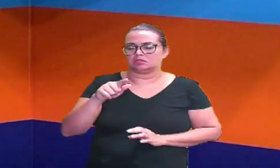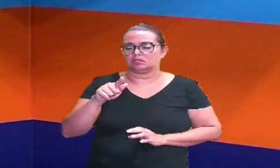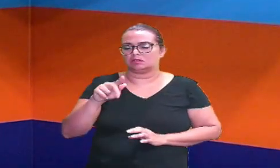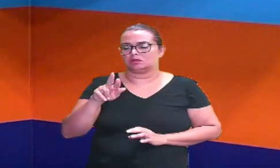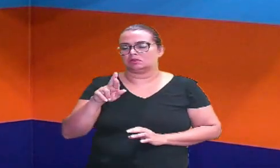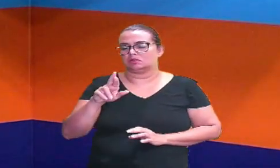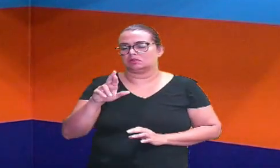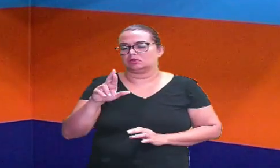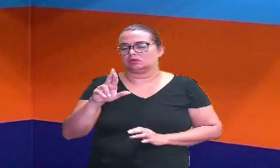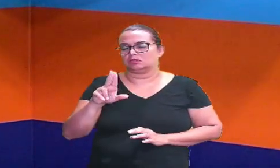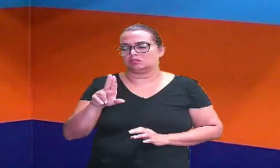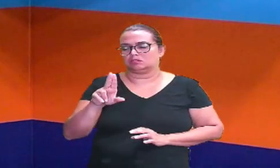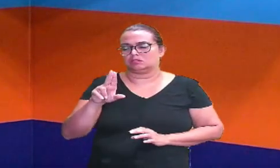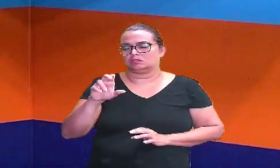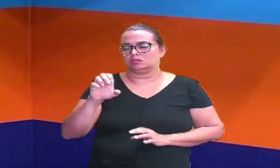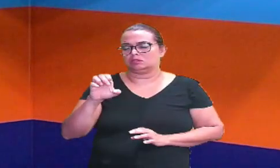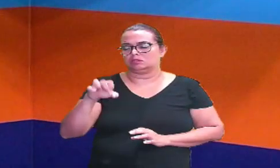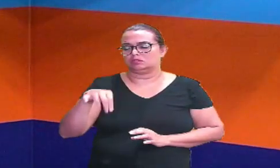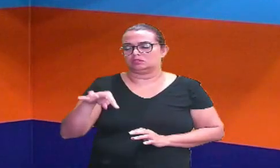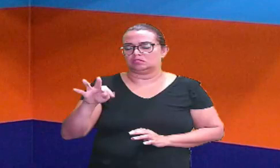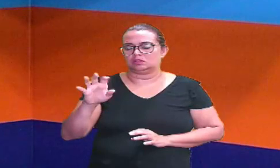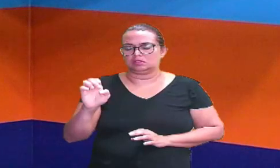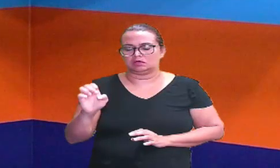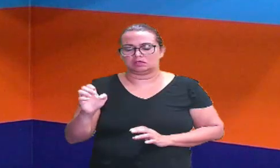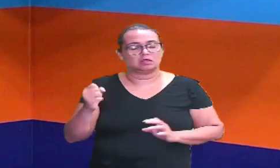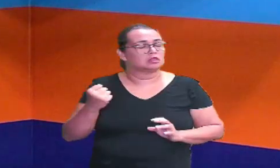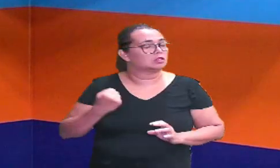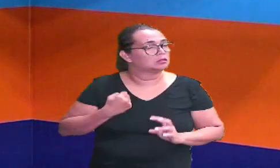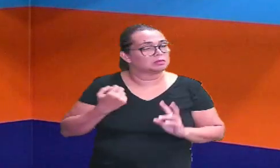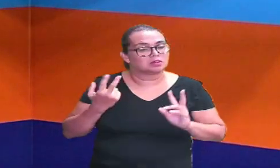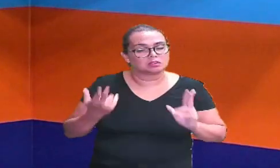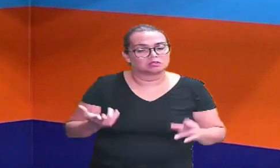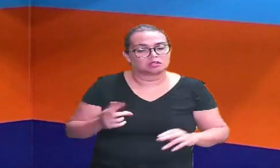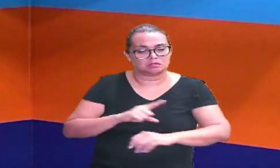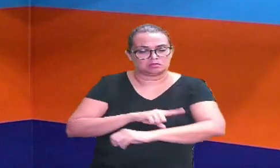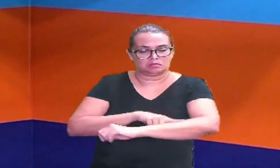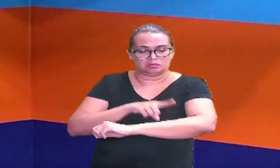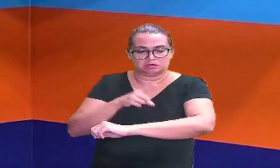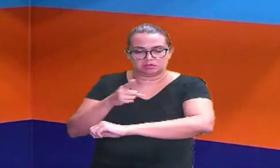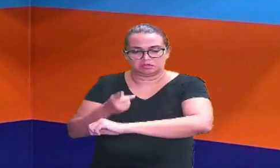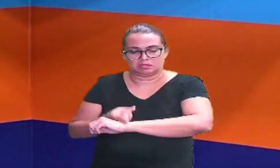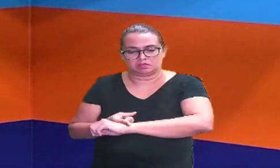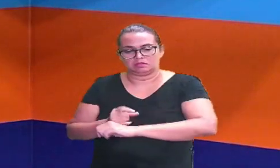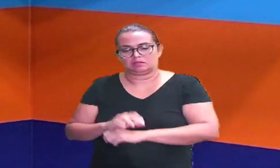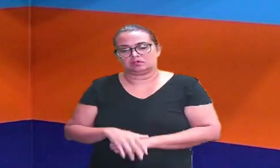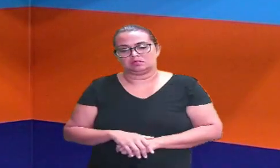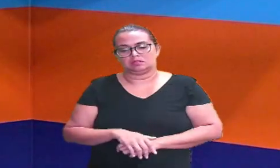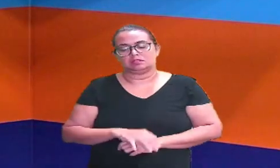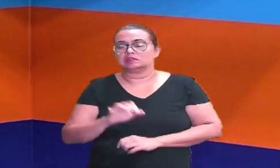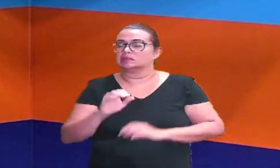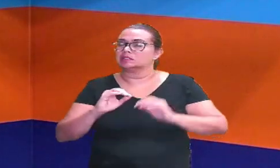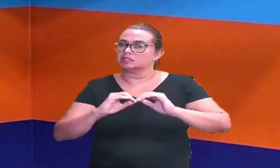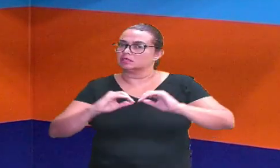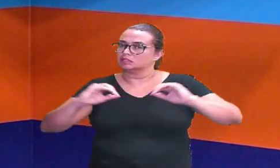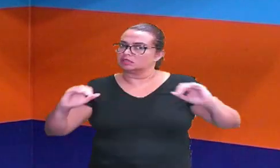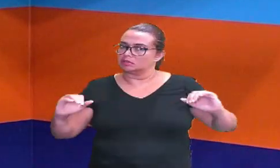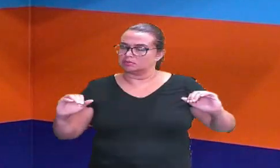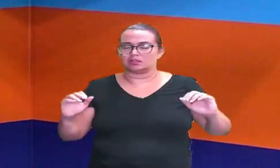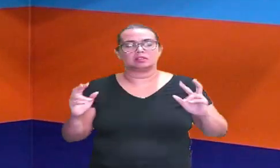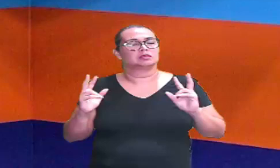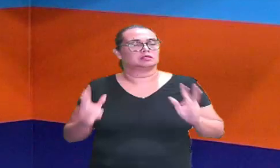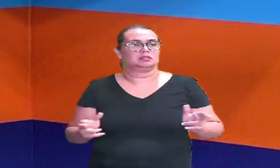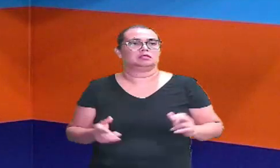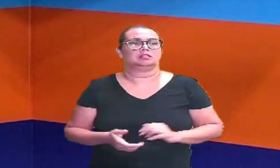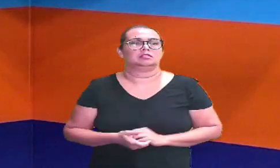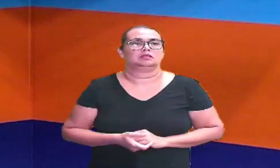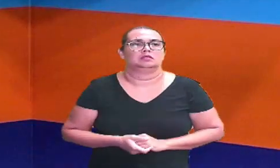medida. Ou seja, meia volta. E se for separados, professora? Também são iguais. Por